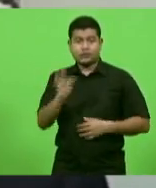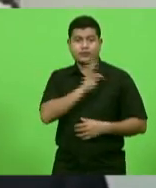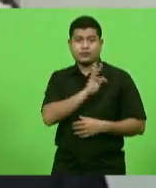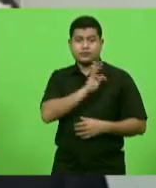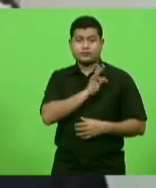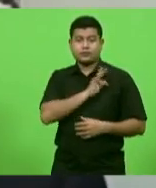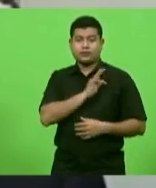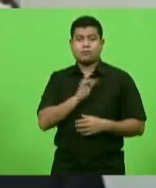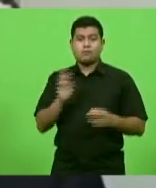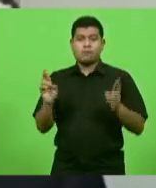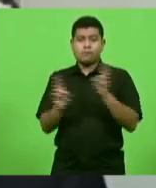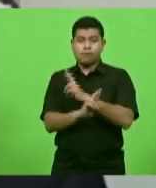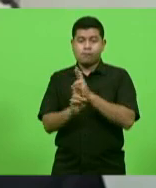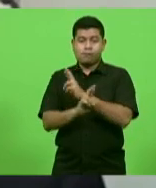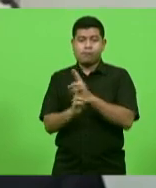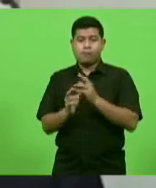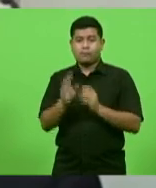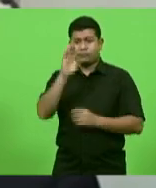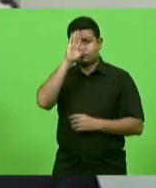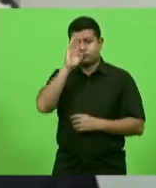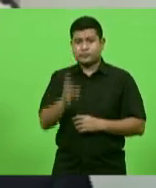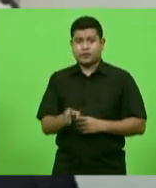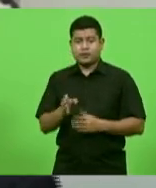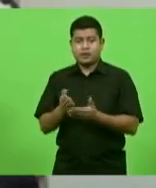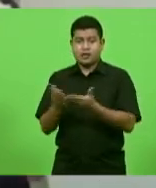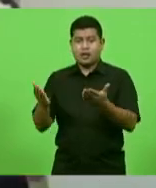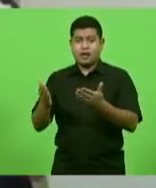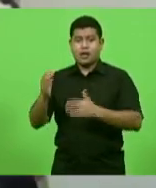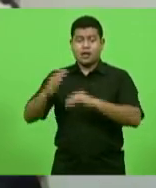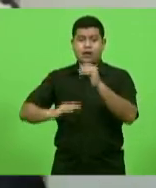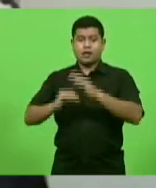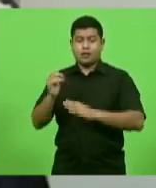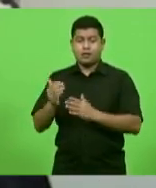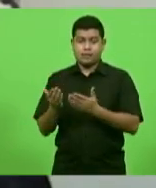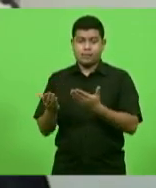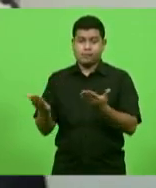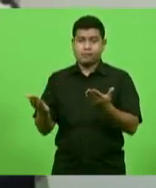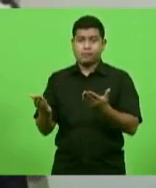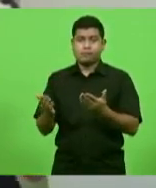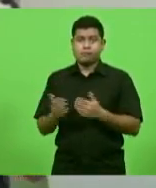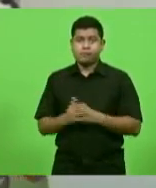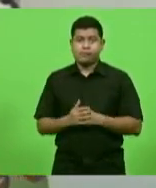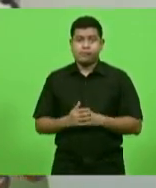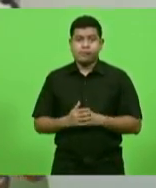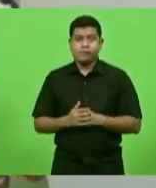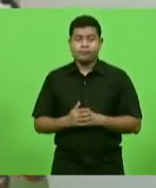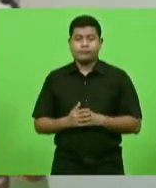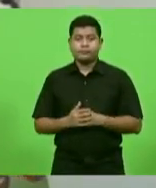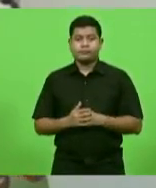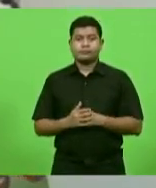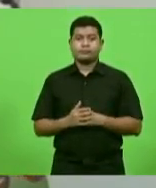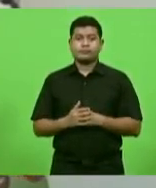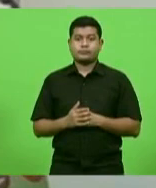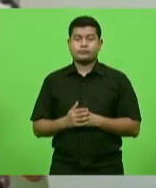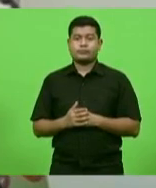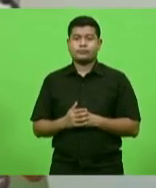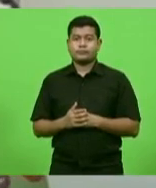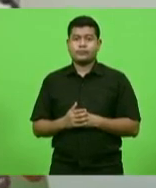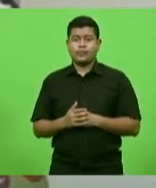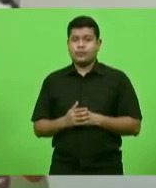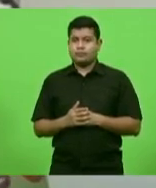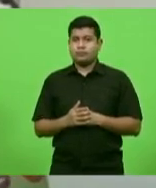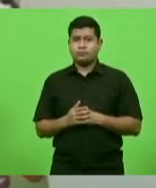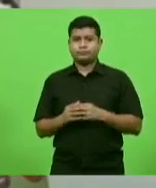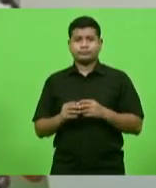técnica relacionadas diretamente as competências desta cor destas desta corte de contas abre parentes